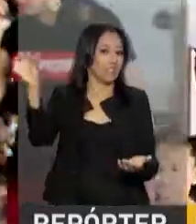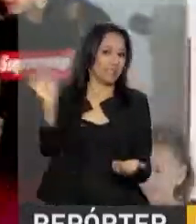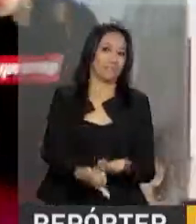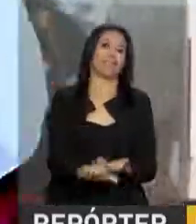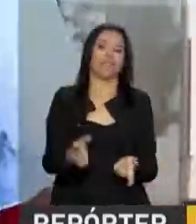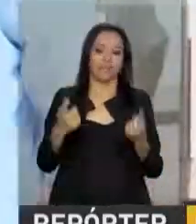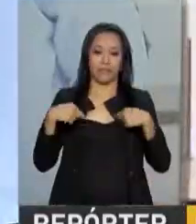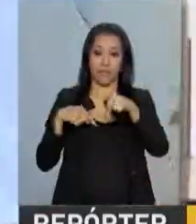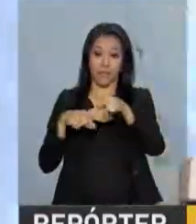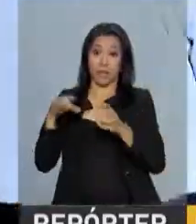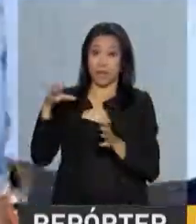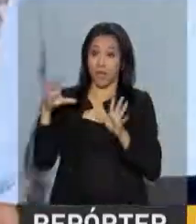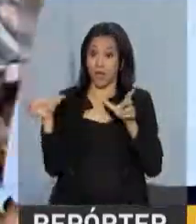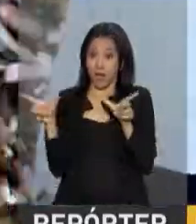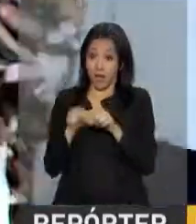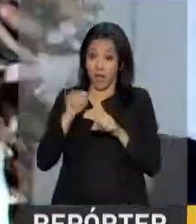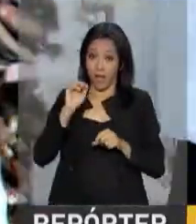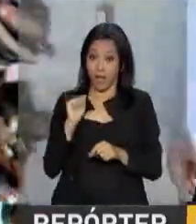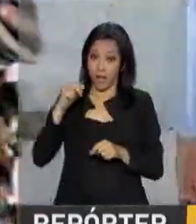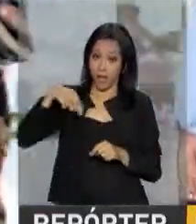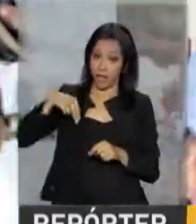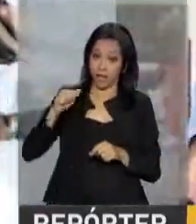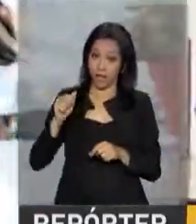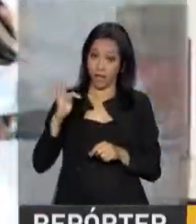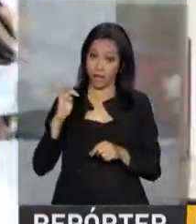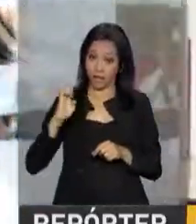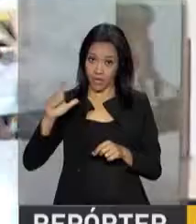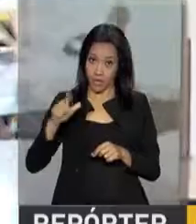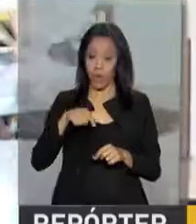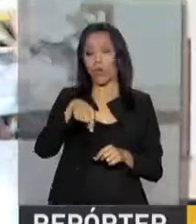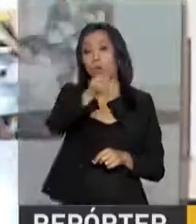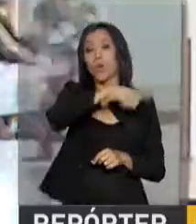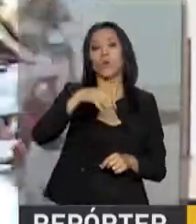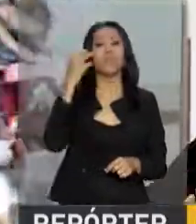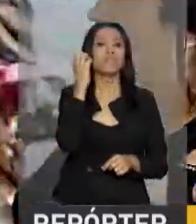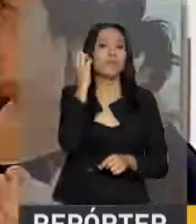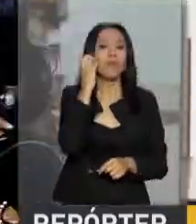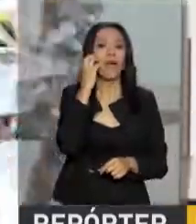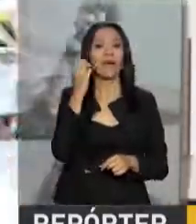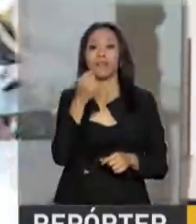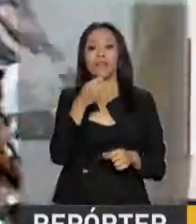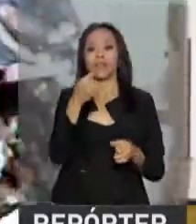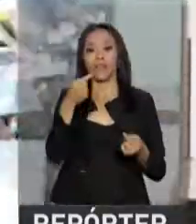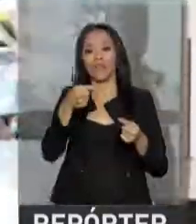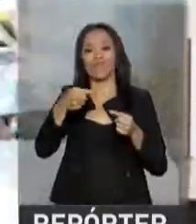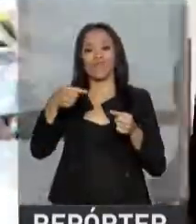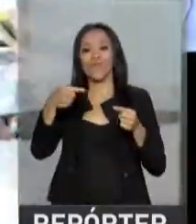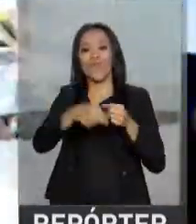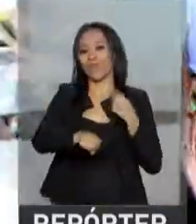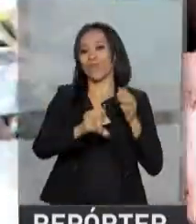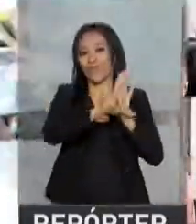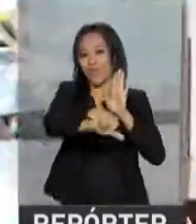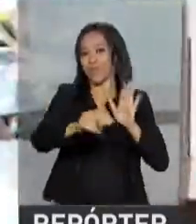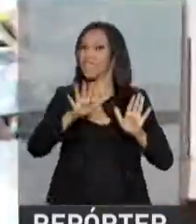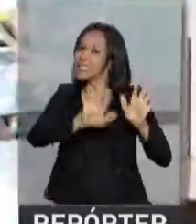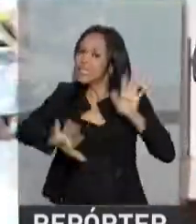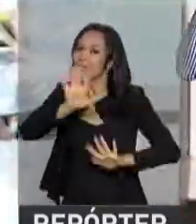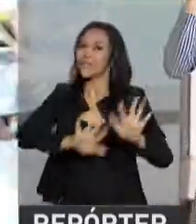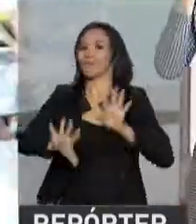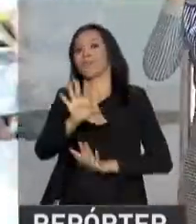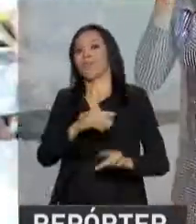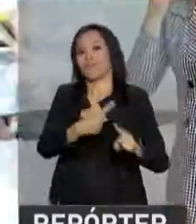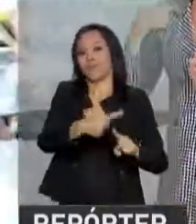anatel os aparelhos irregulares podem ser perigosos para a saúde do usuário por apresentar em grande